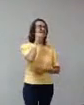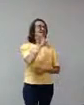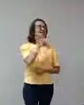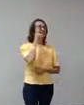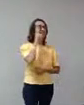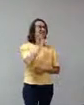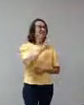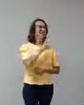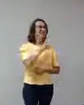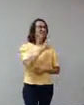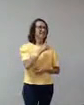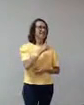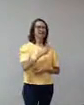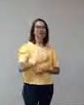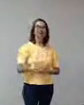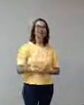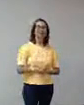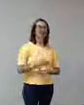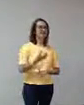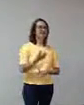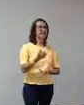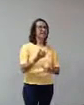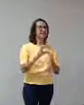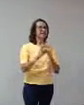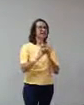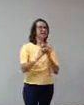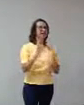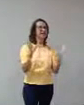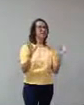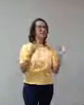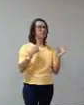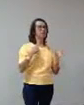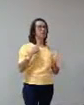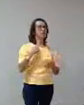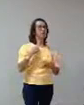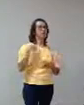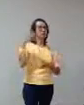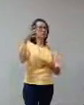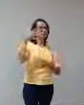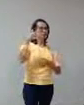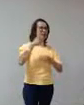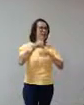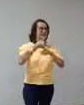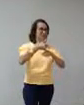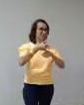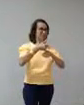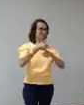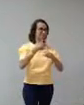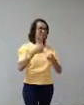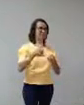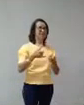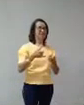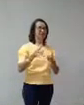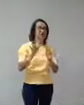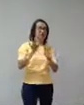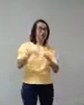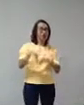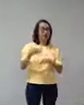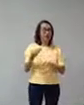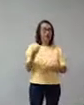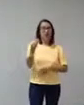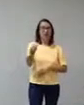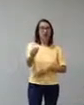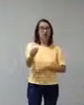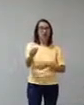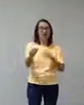ela imediatamente permitiu o uso que eu levasse à exposição e, no final, quando eu fui devolver, ela disse, não,